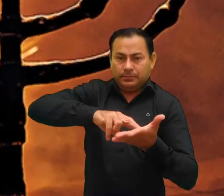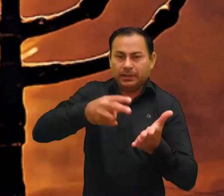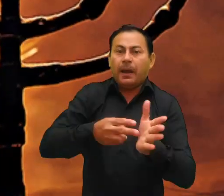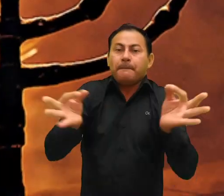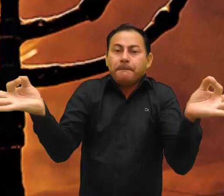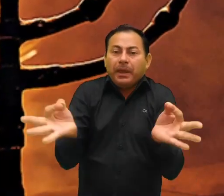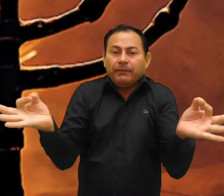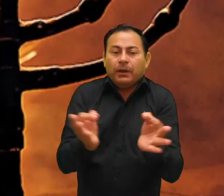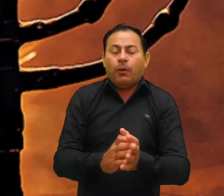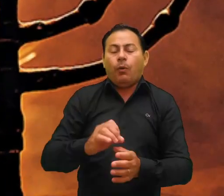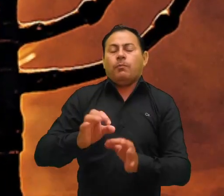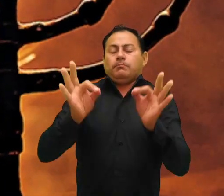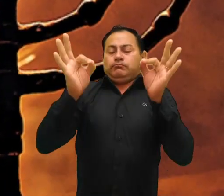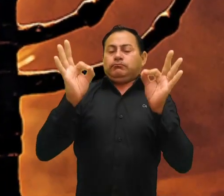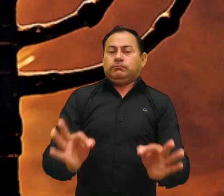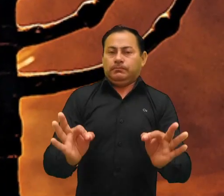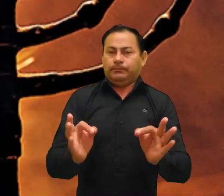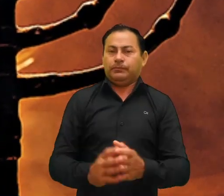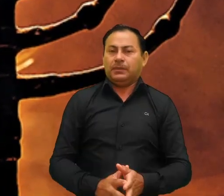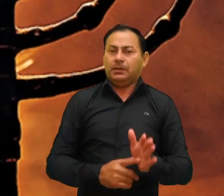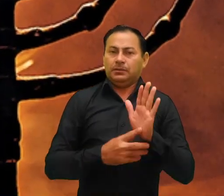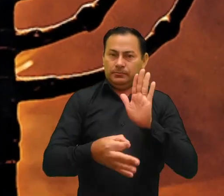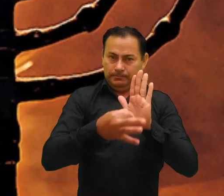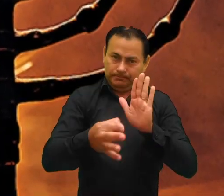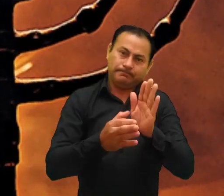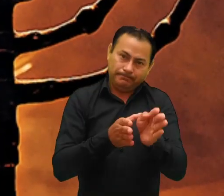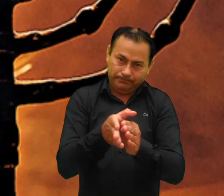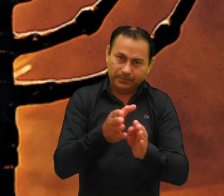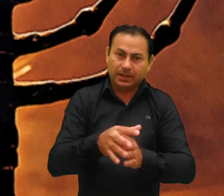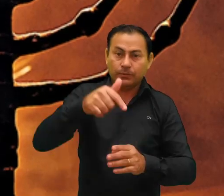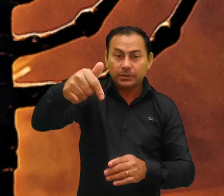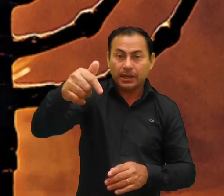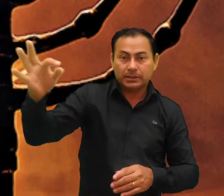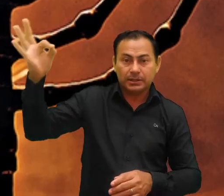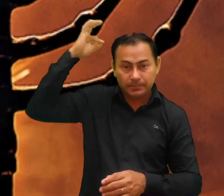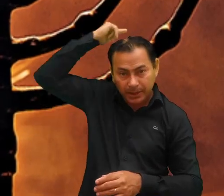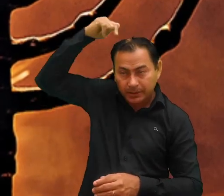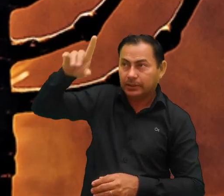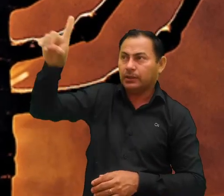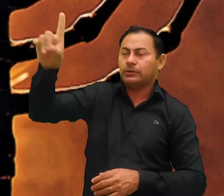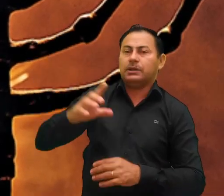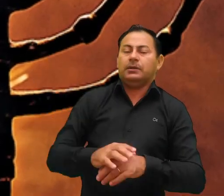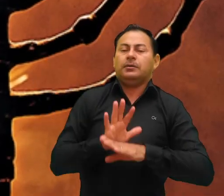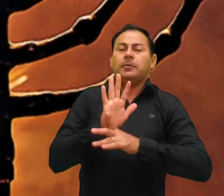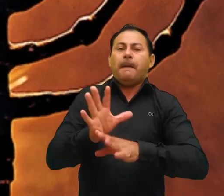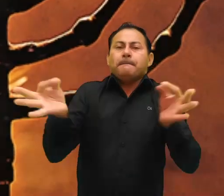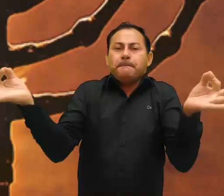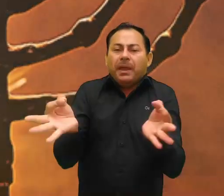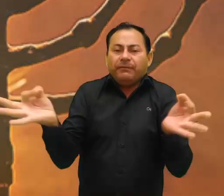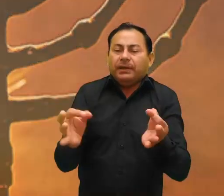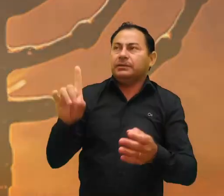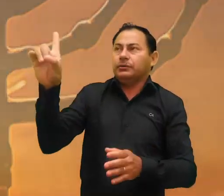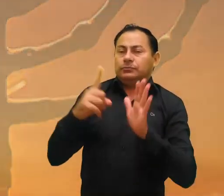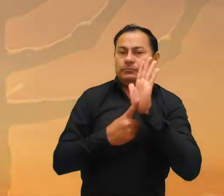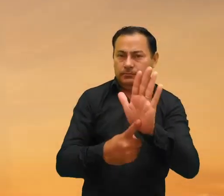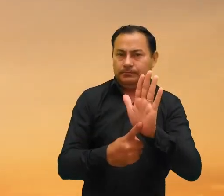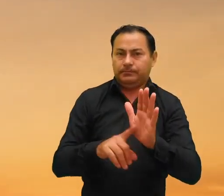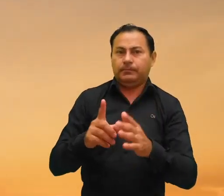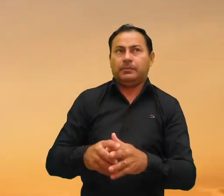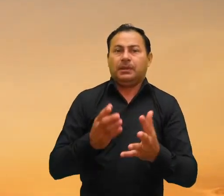significa perfeição ou plenitude. Isso sugere que os 7 Espíritos de Deus são a expressão perfeita de